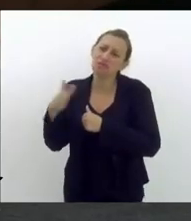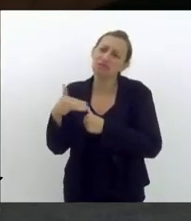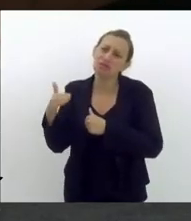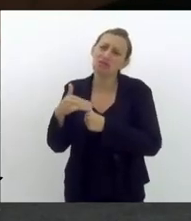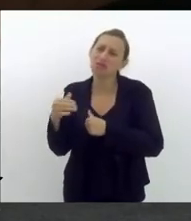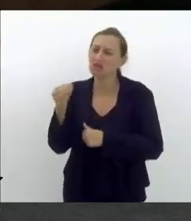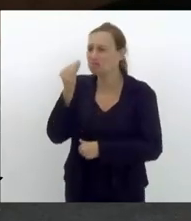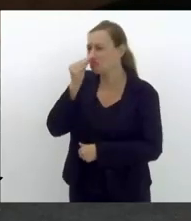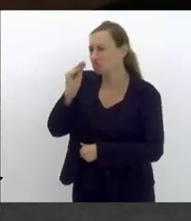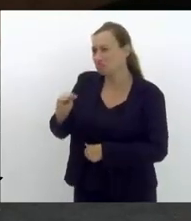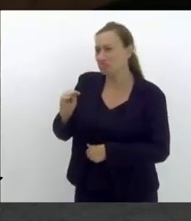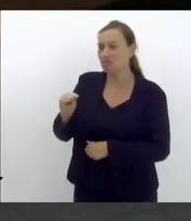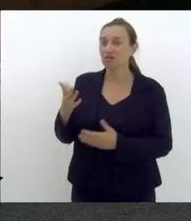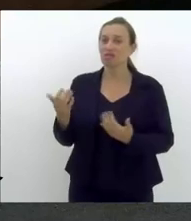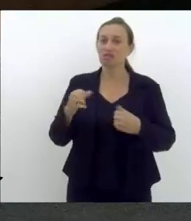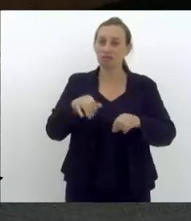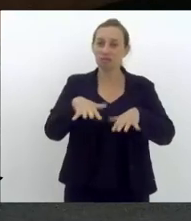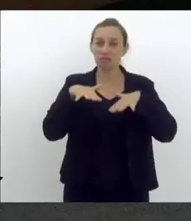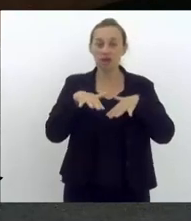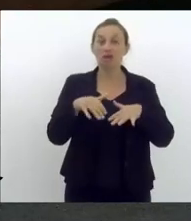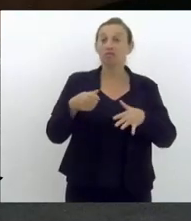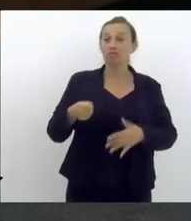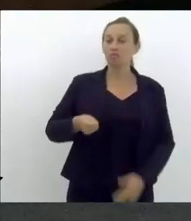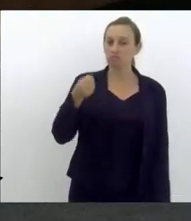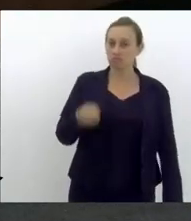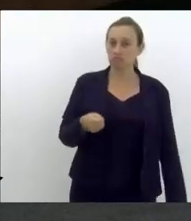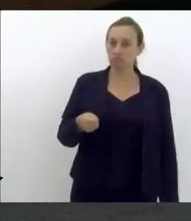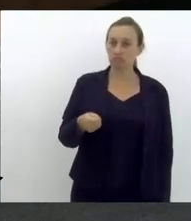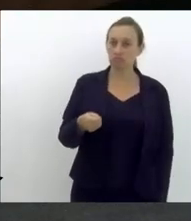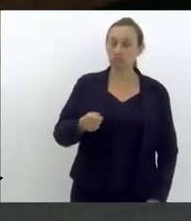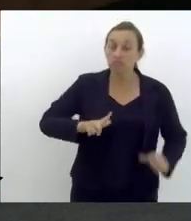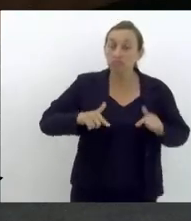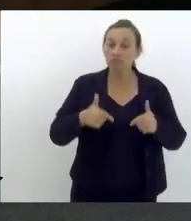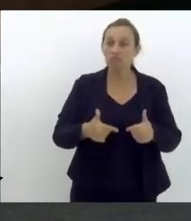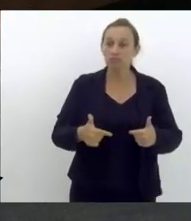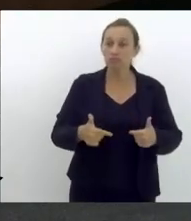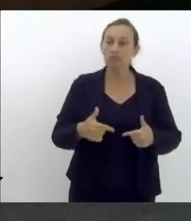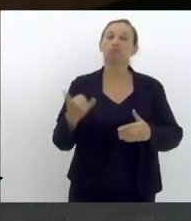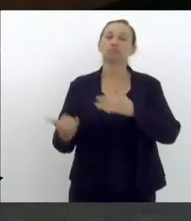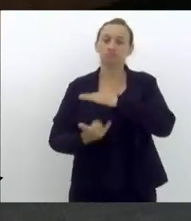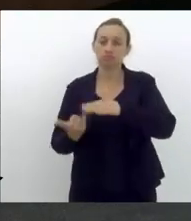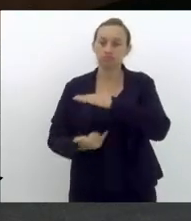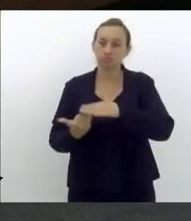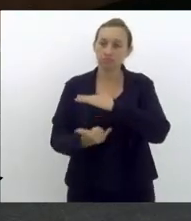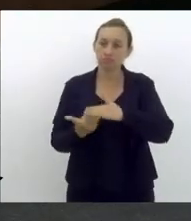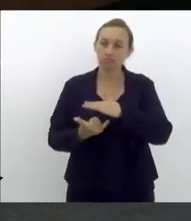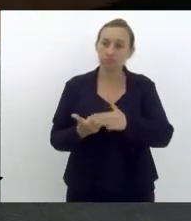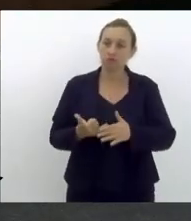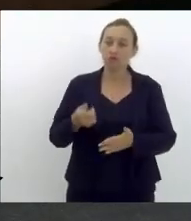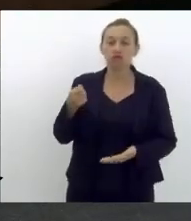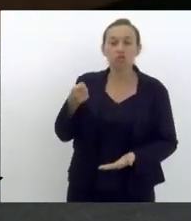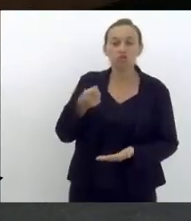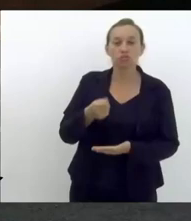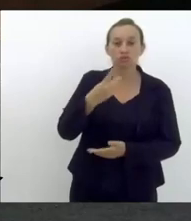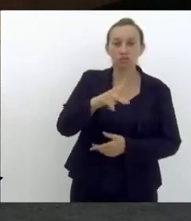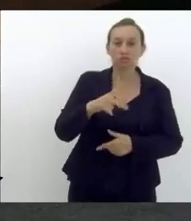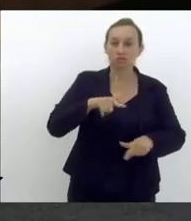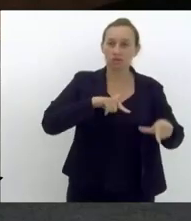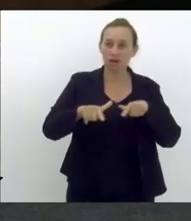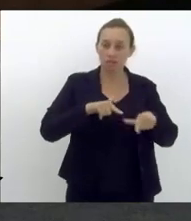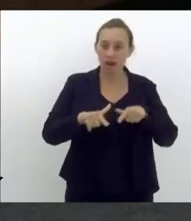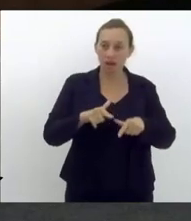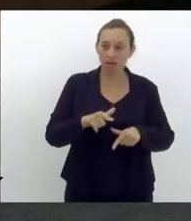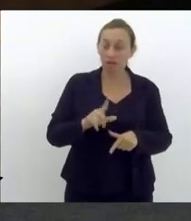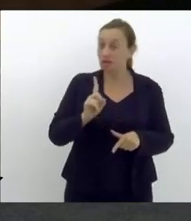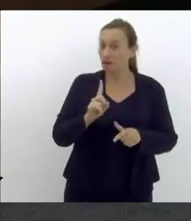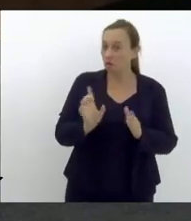plenário vossa excelência tem o dever moral funcional institucional de cumprir o seu trabalho não